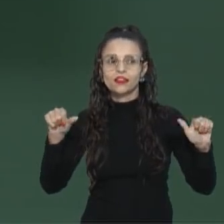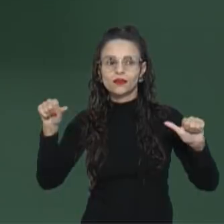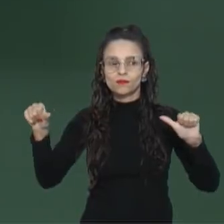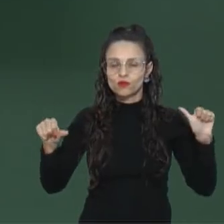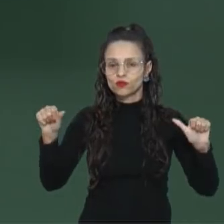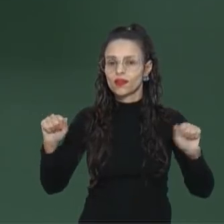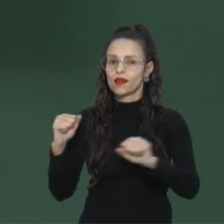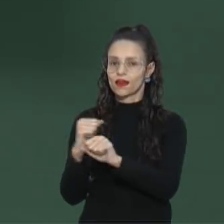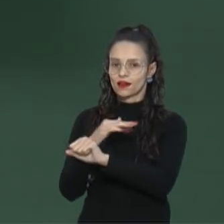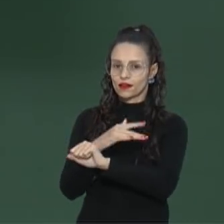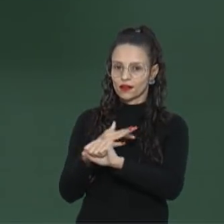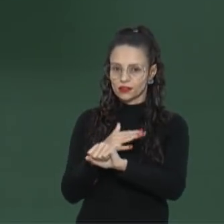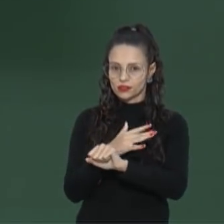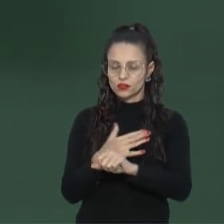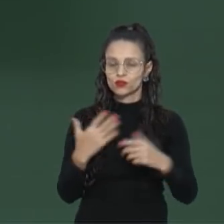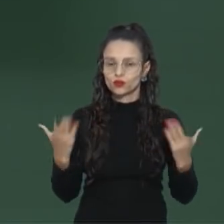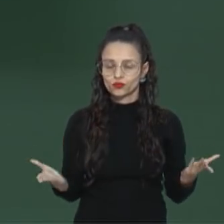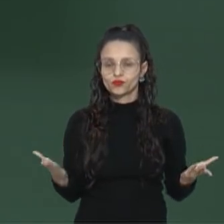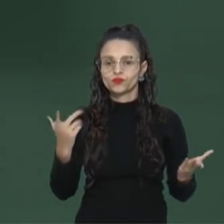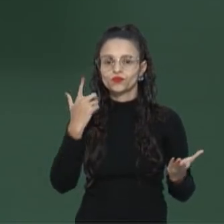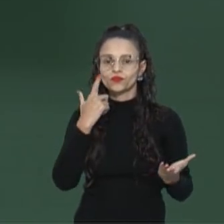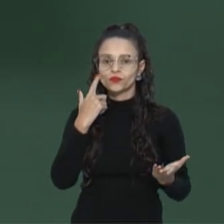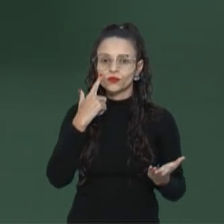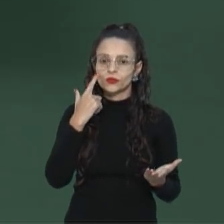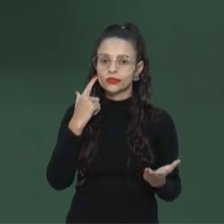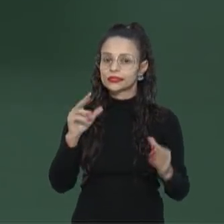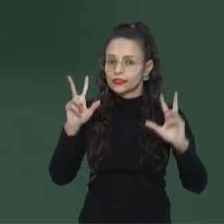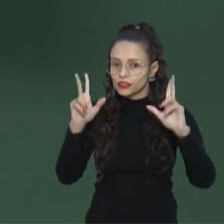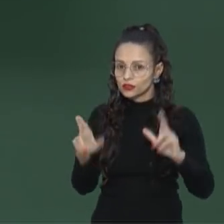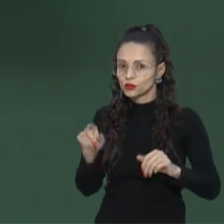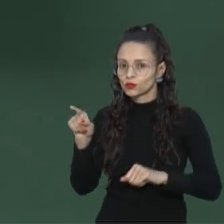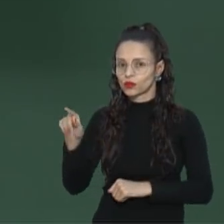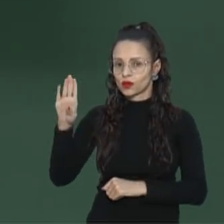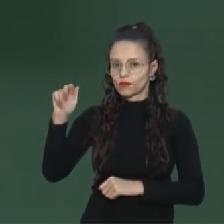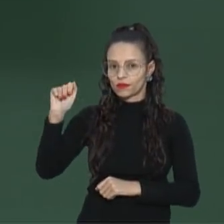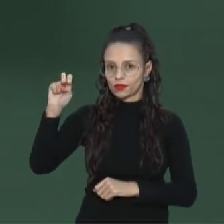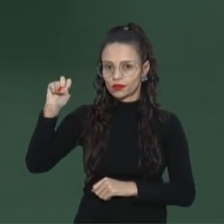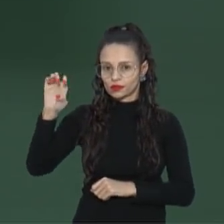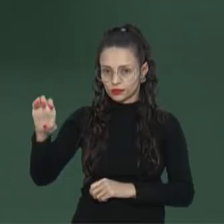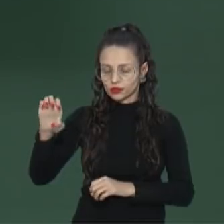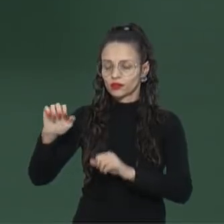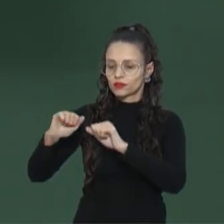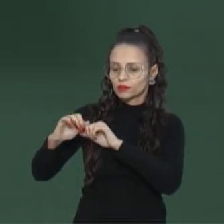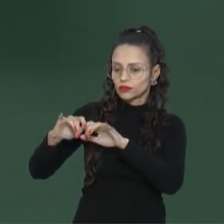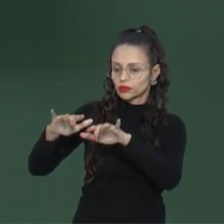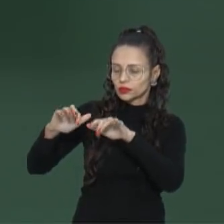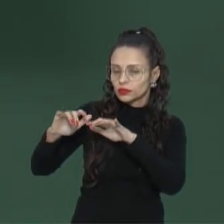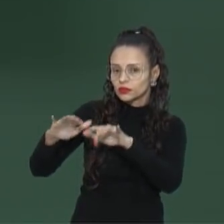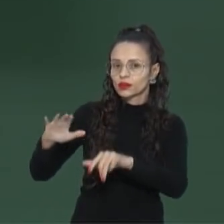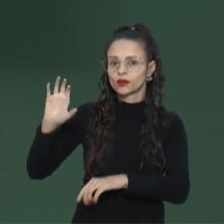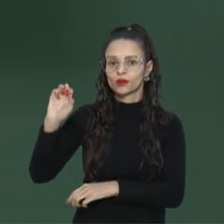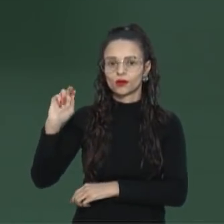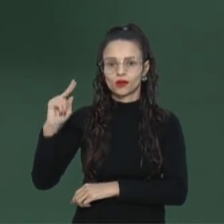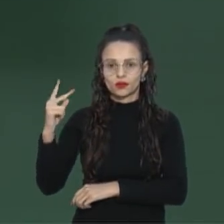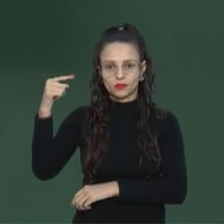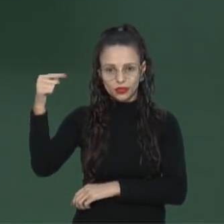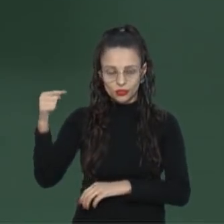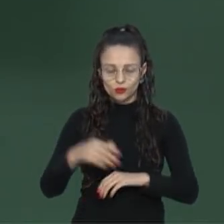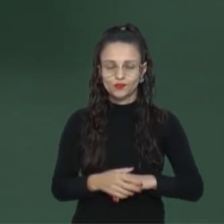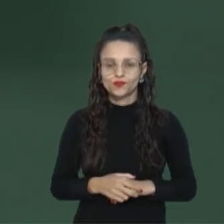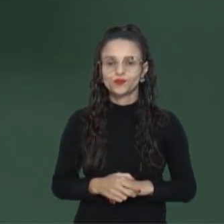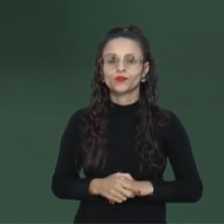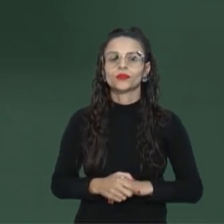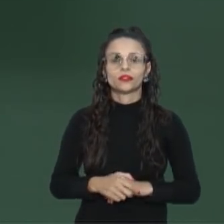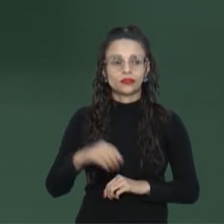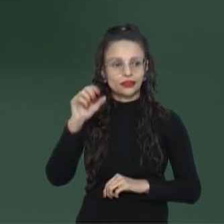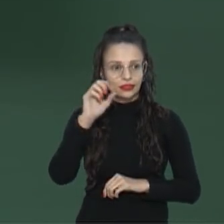ácido. O que, que ele faz? Ele se comporta como sendo uma base. Ele começa a liberar OH-. Se eu pego o mesmo óxido